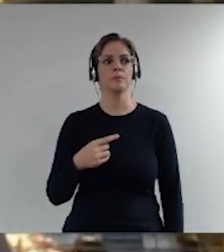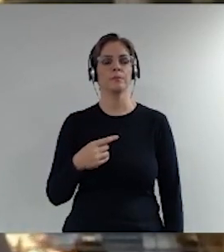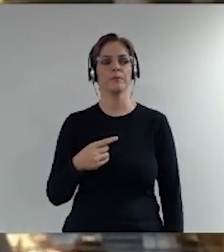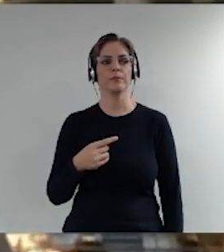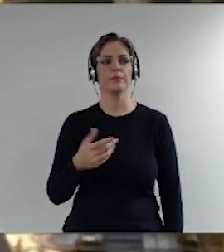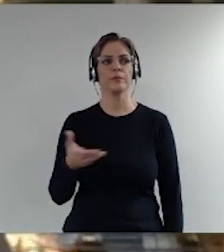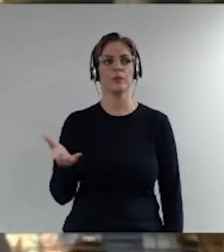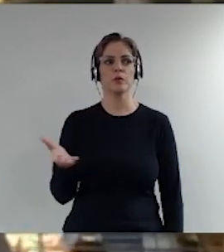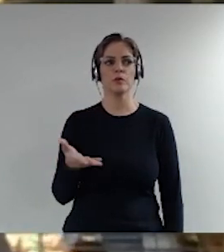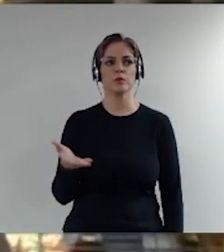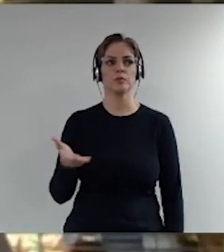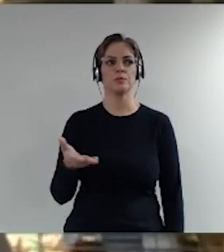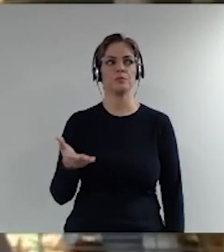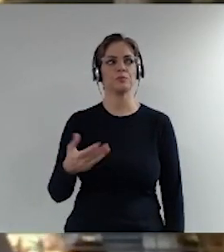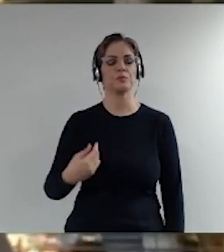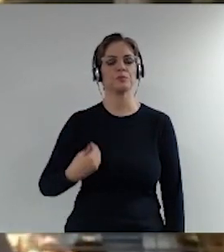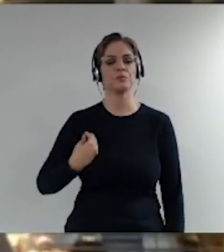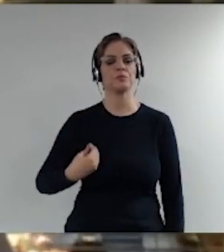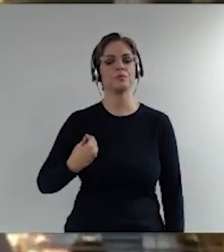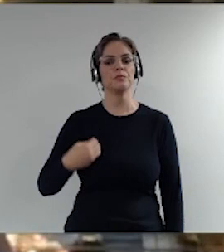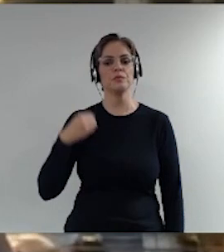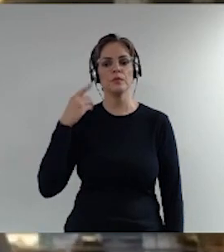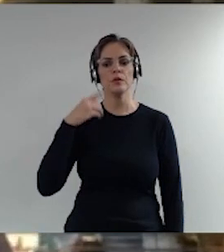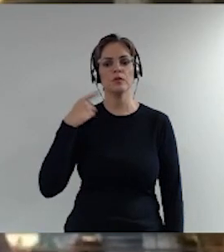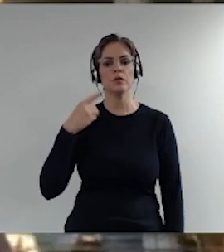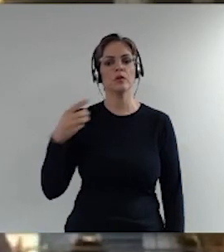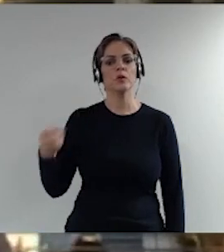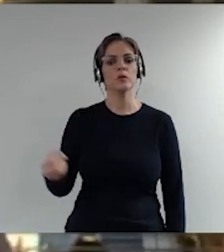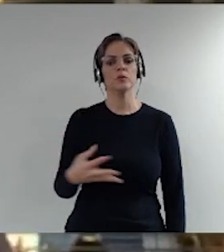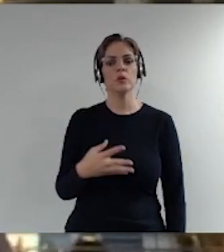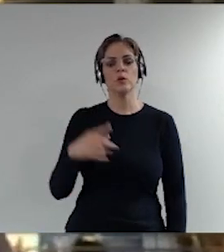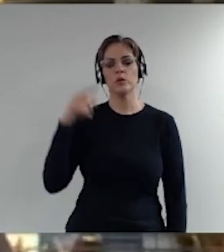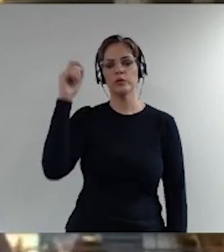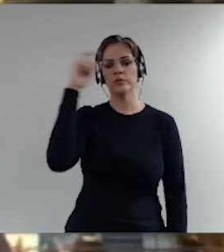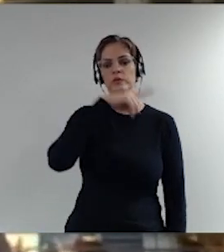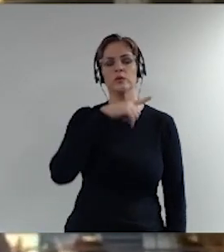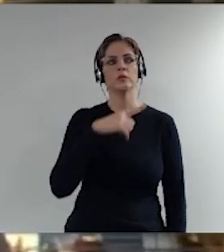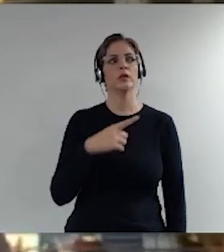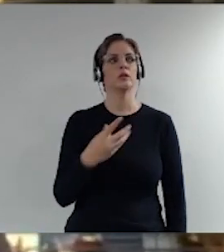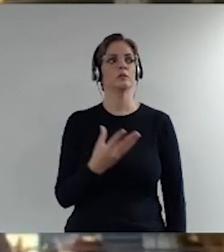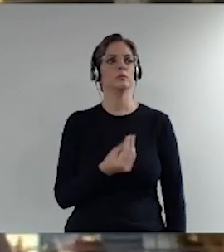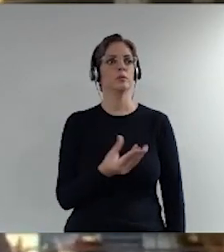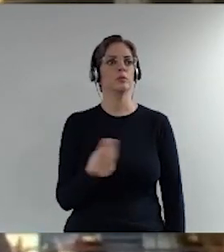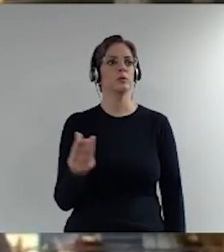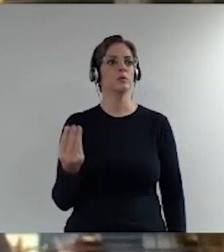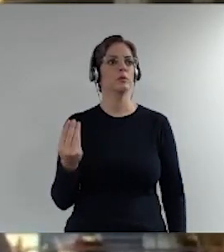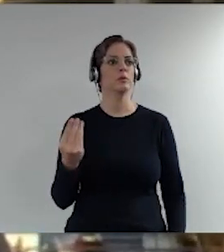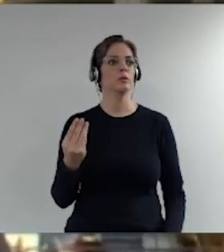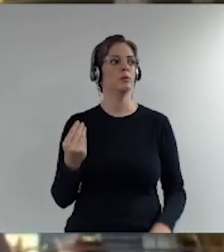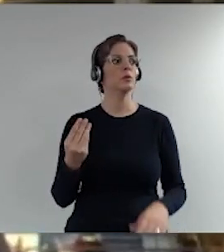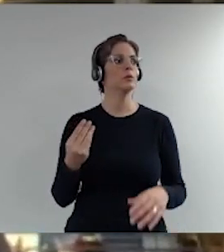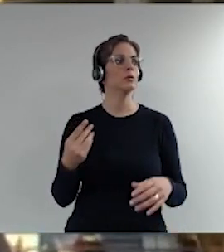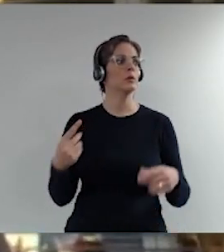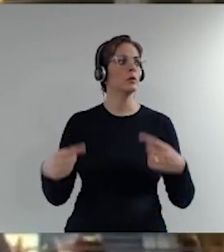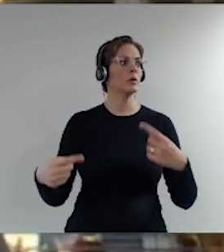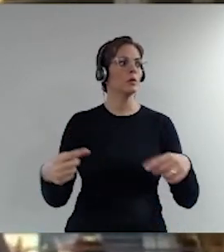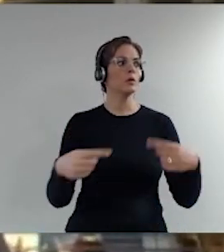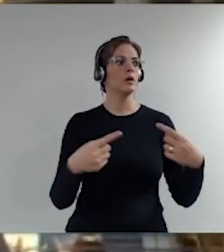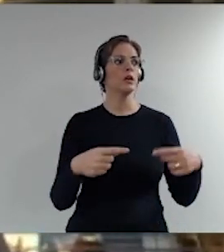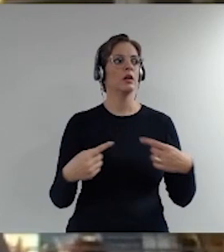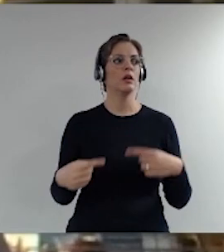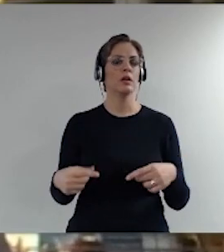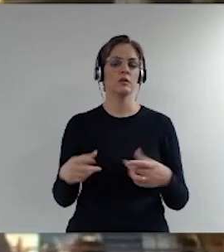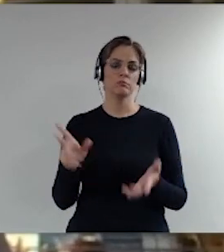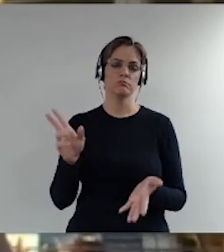trabalho, ele enfrenta uma concorrência que não comporta tantos advogados, e essa é